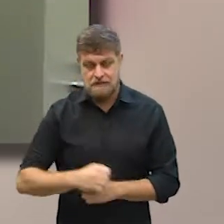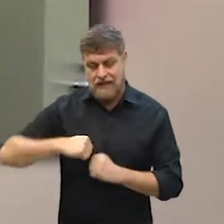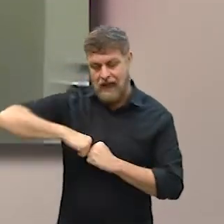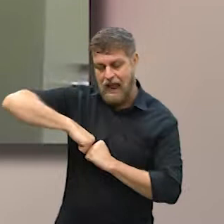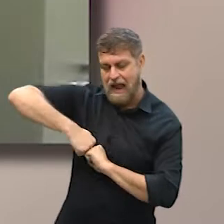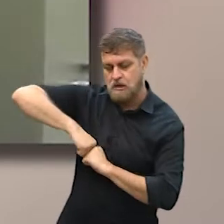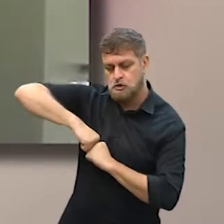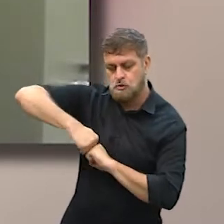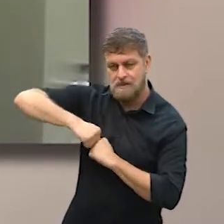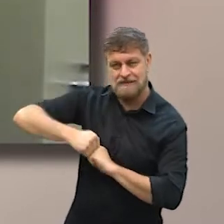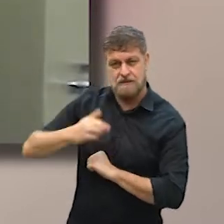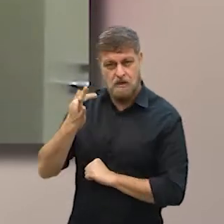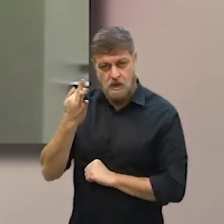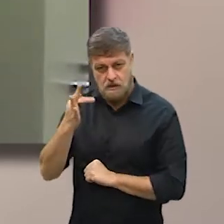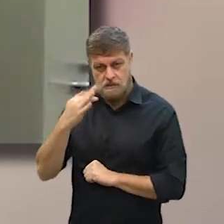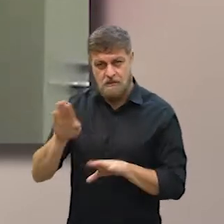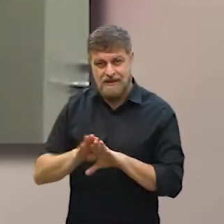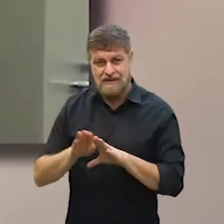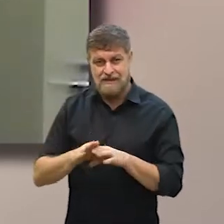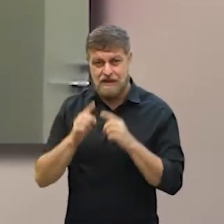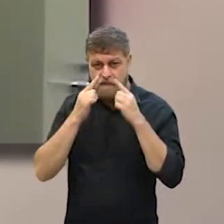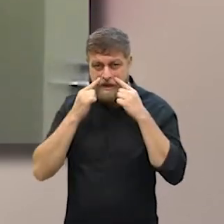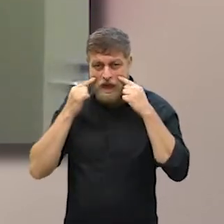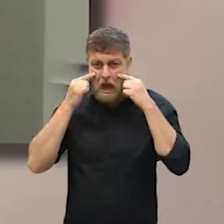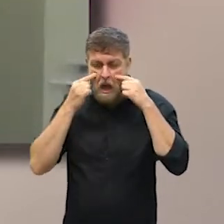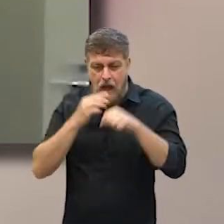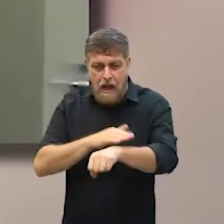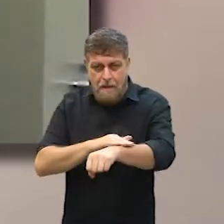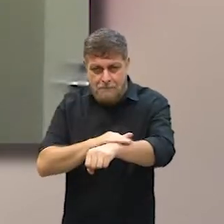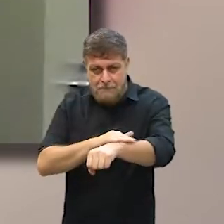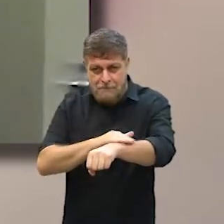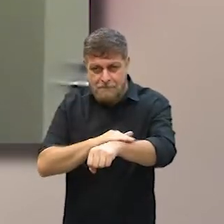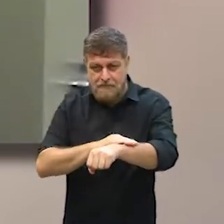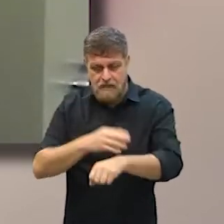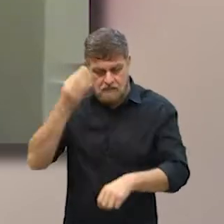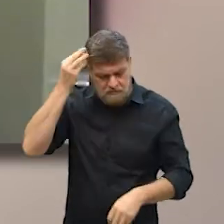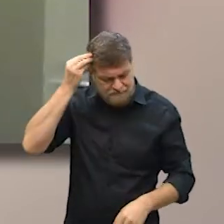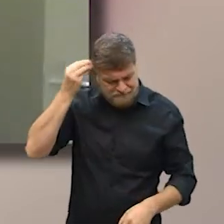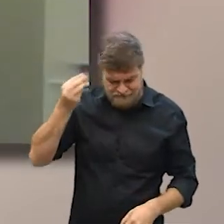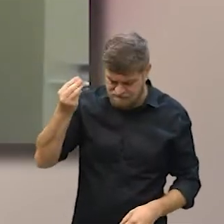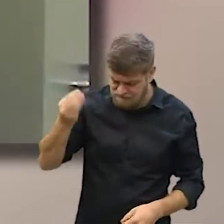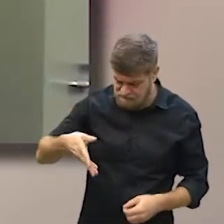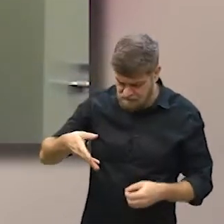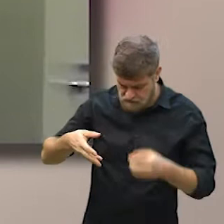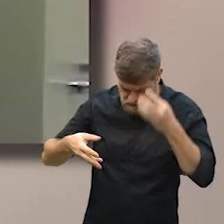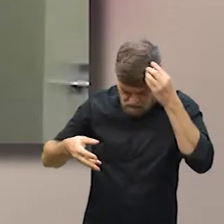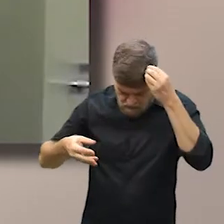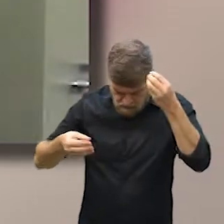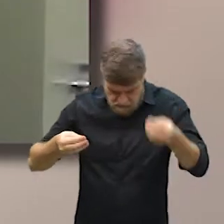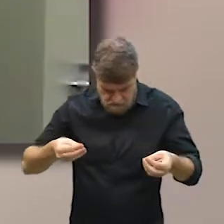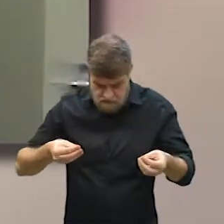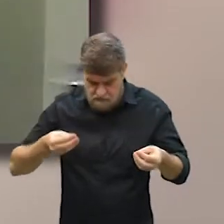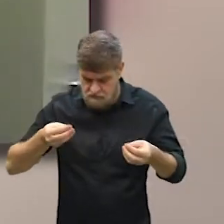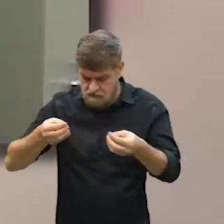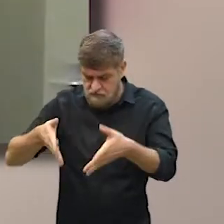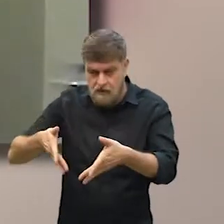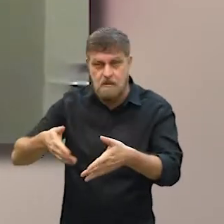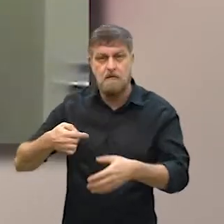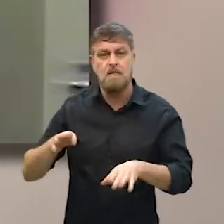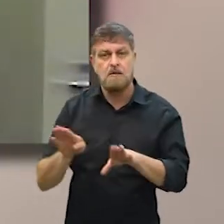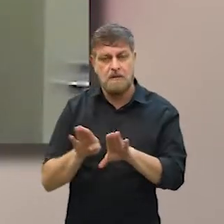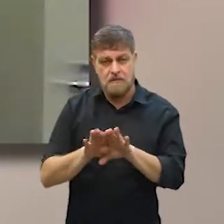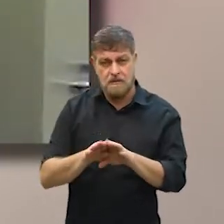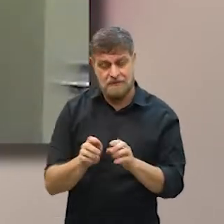o que nós já mencionamos sente dores nas articulações e lesões de pele manchas de pele desse queda de cabelo Esse é o mais comum